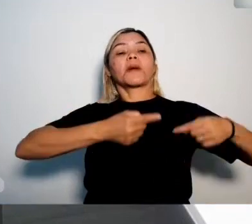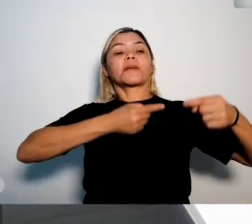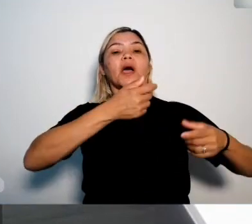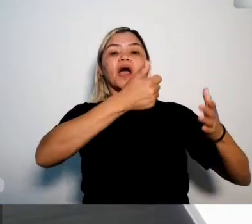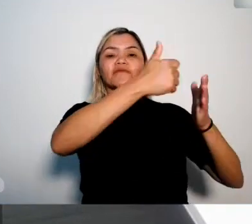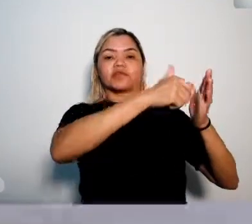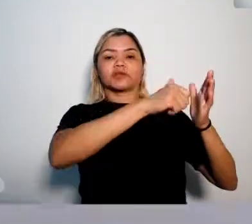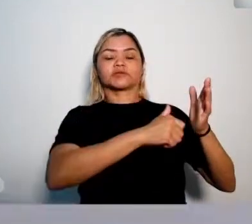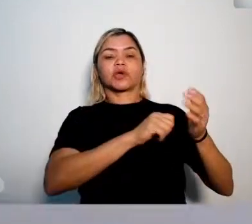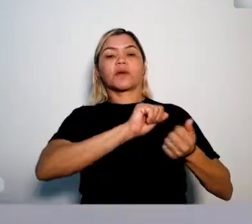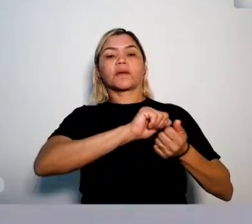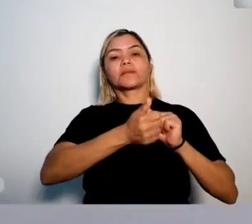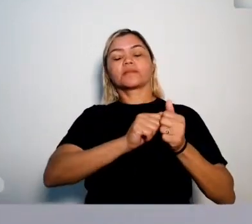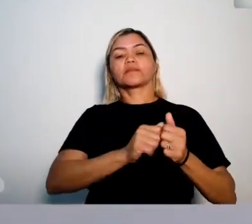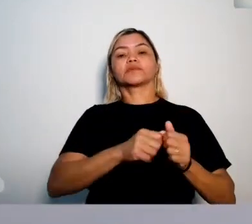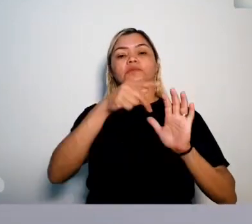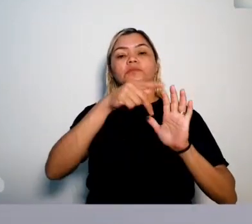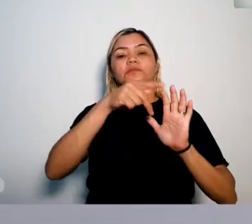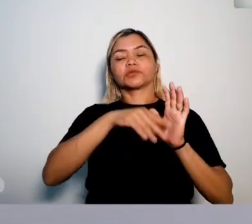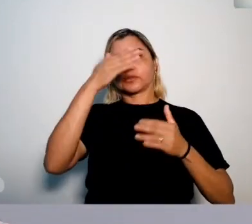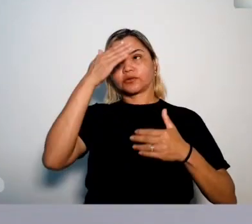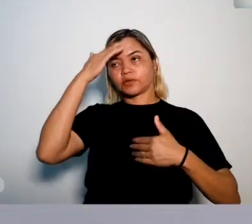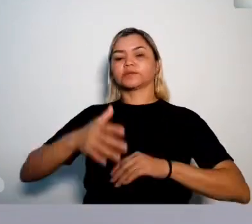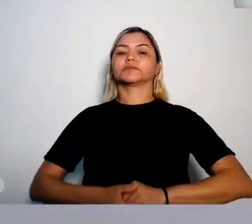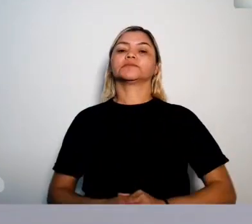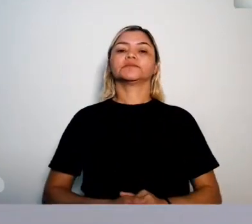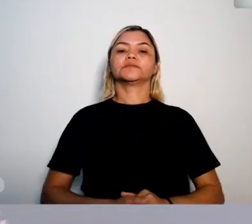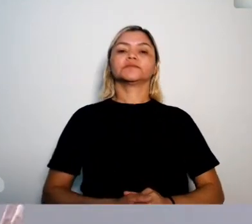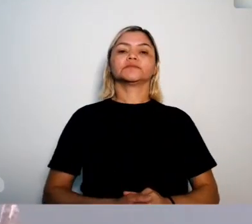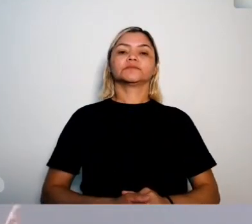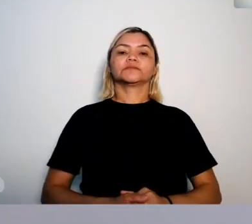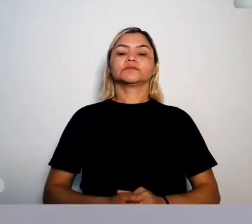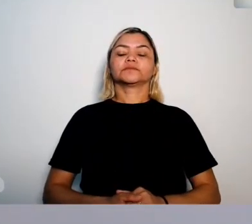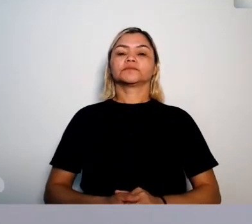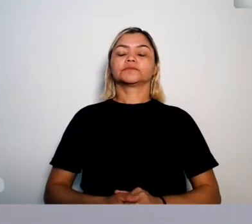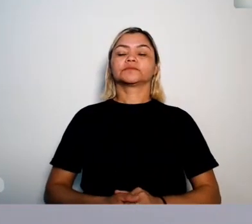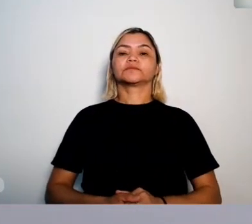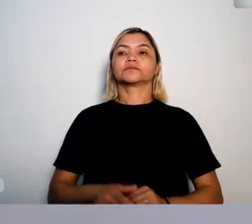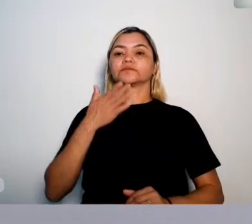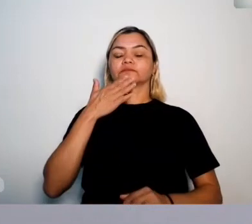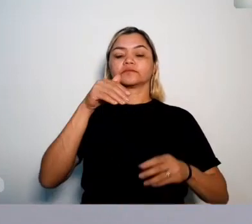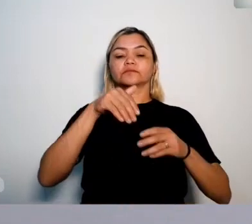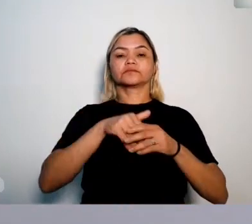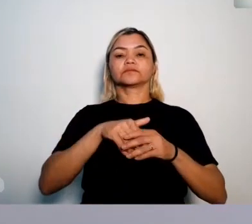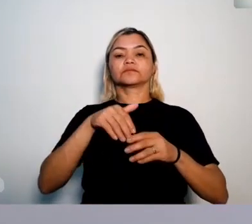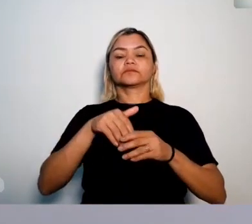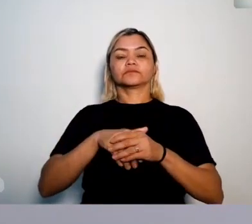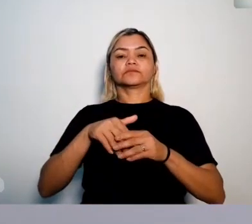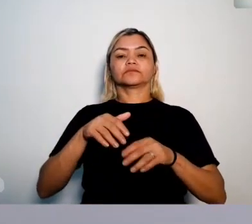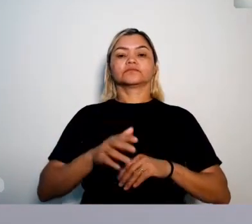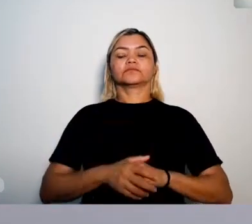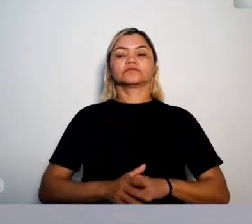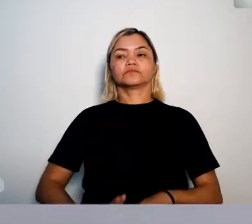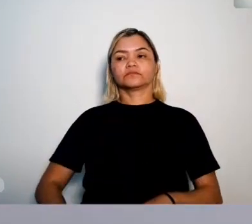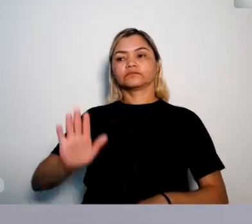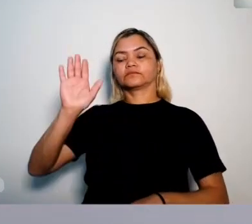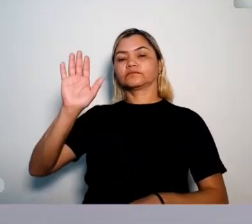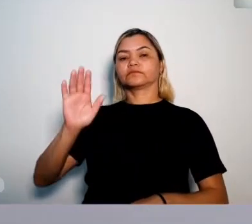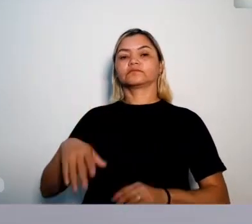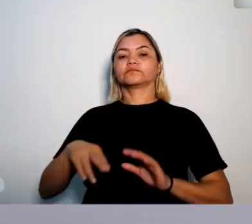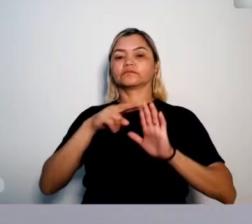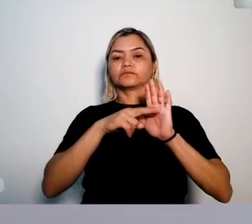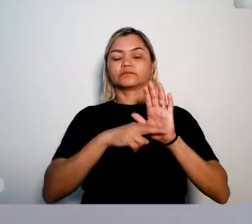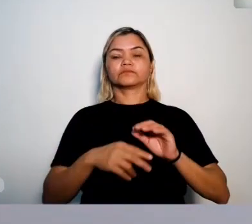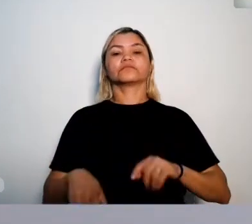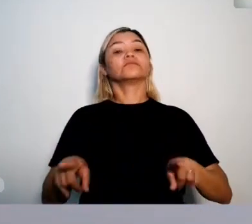projeto. Agradeço. Colocar em votação o pedido de adiamento... Questão de ordem. Também